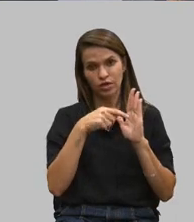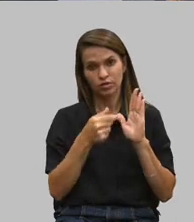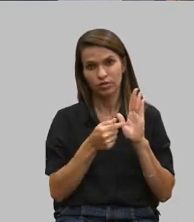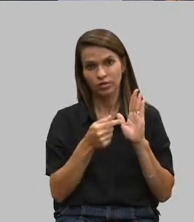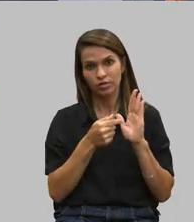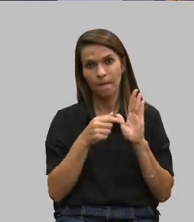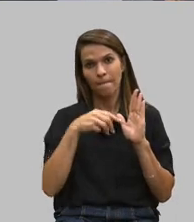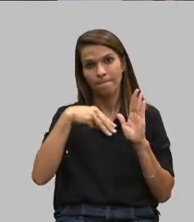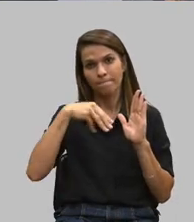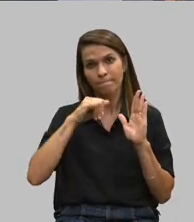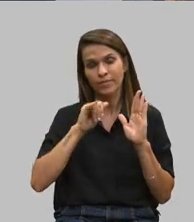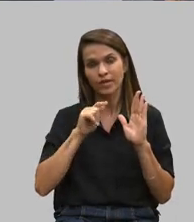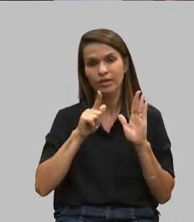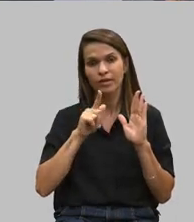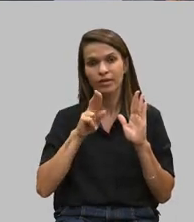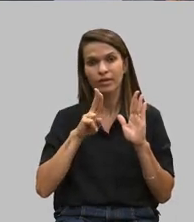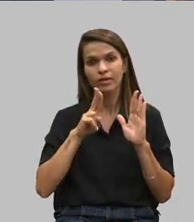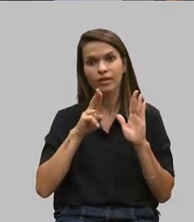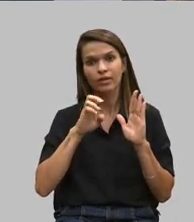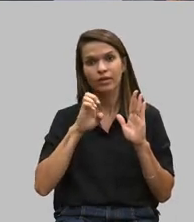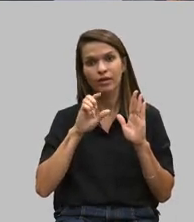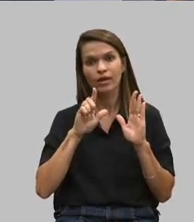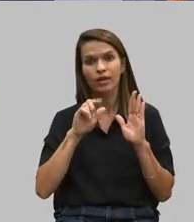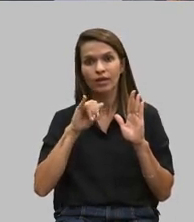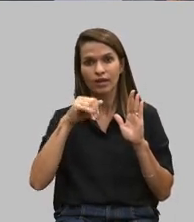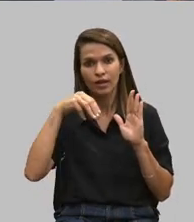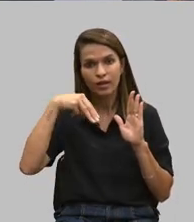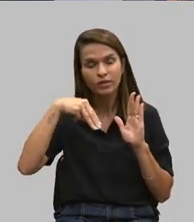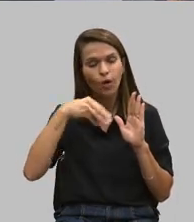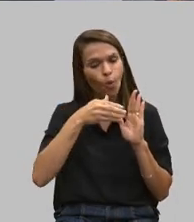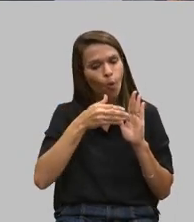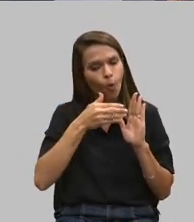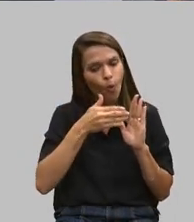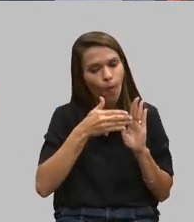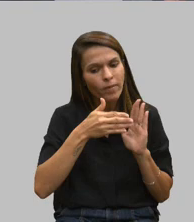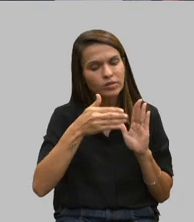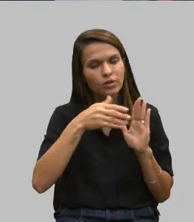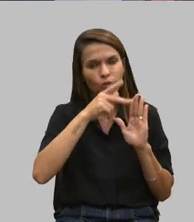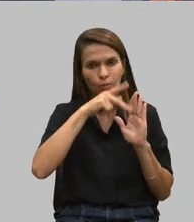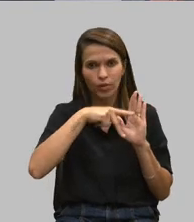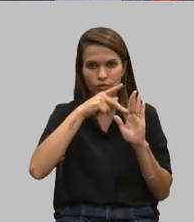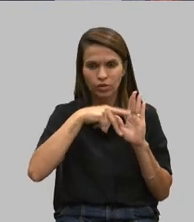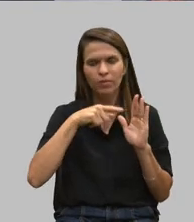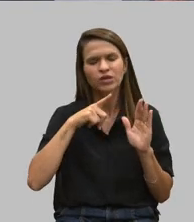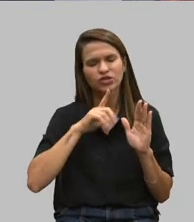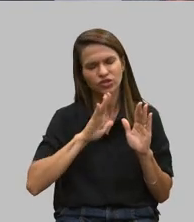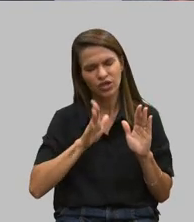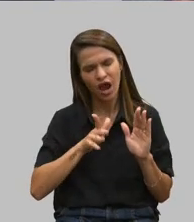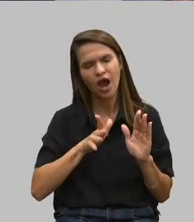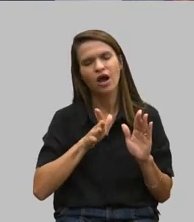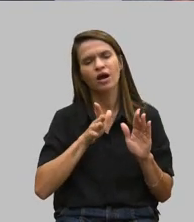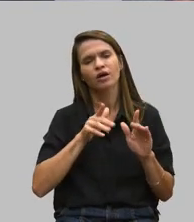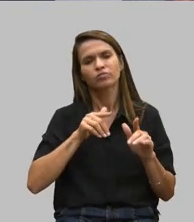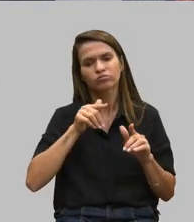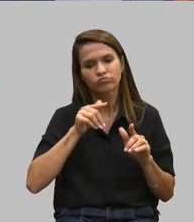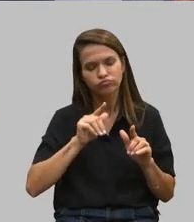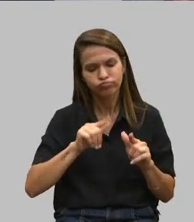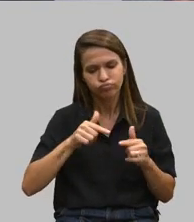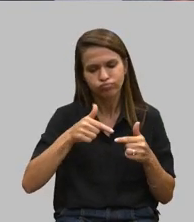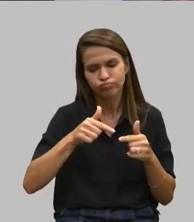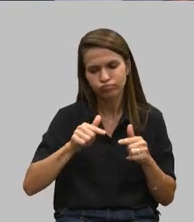miguilim ele ainda tá se iniciando Como projeto mas ele se soma a um monte de ação pensando no